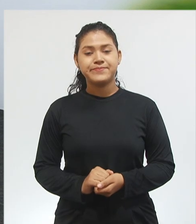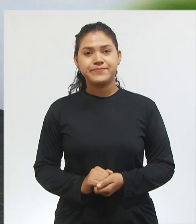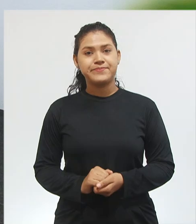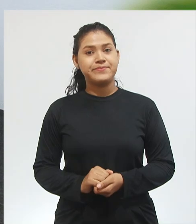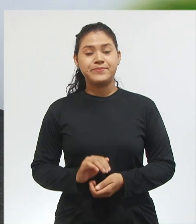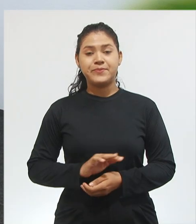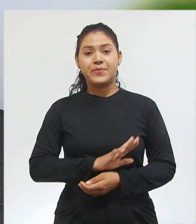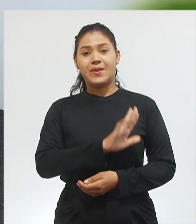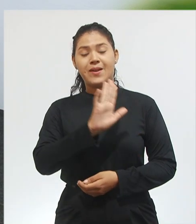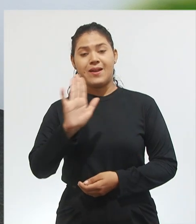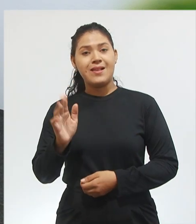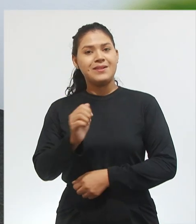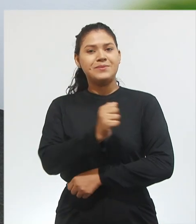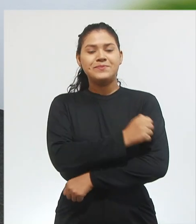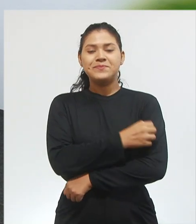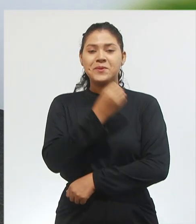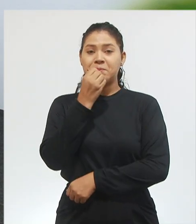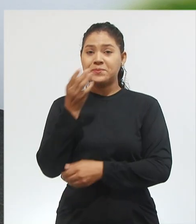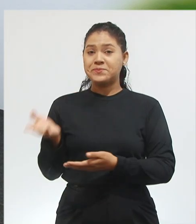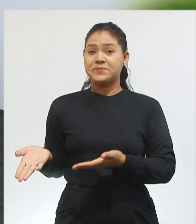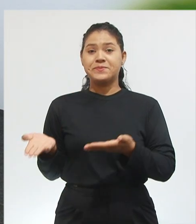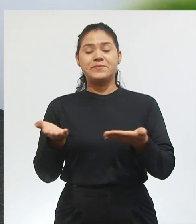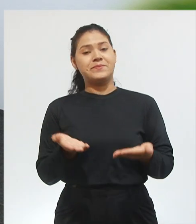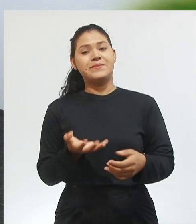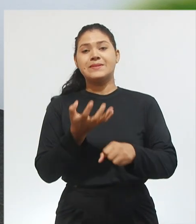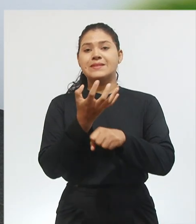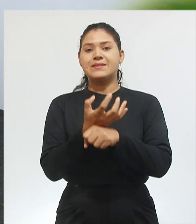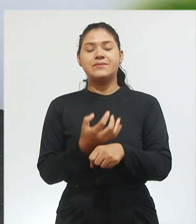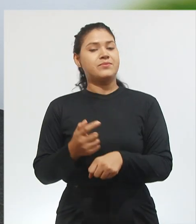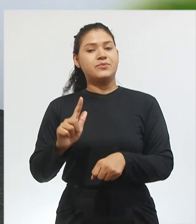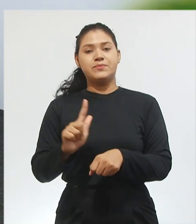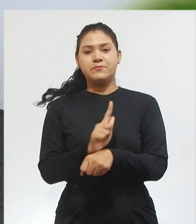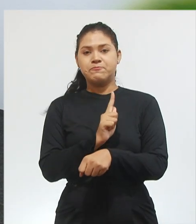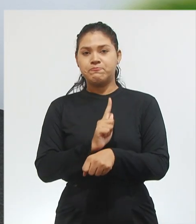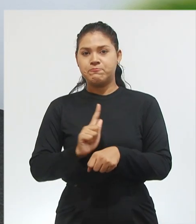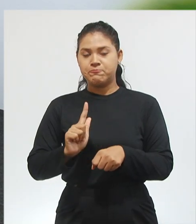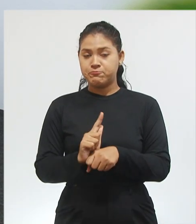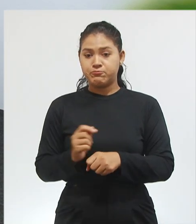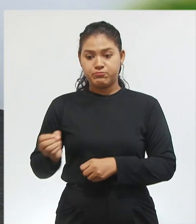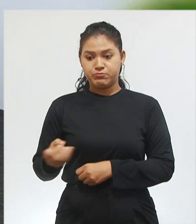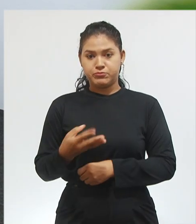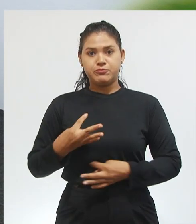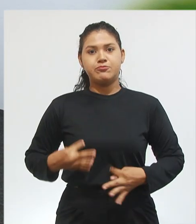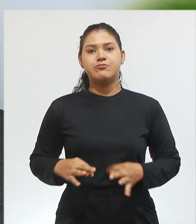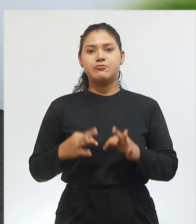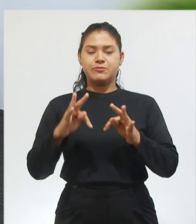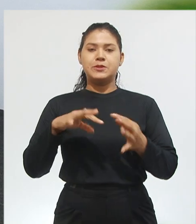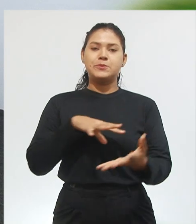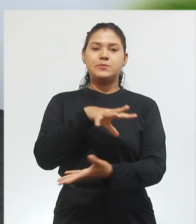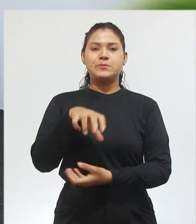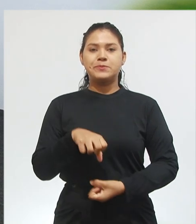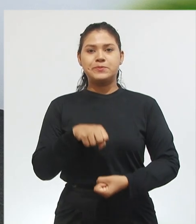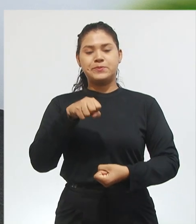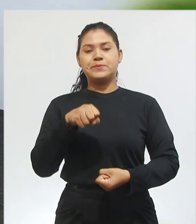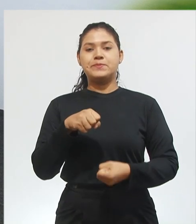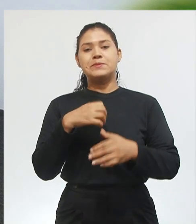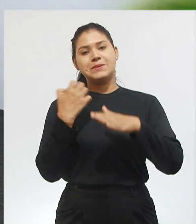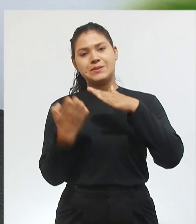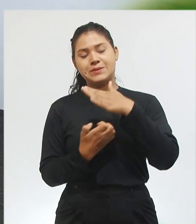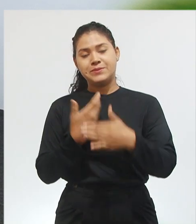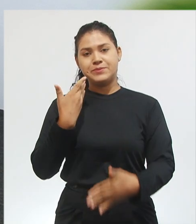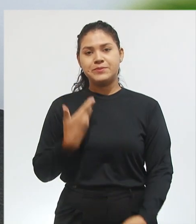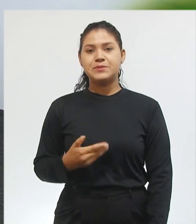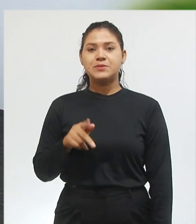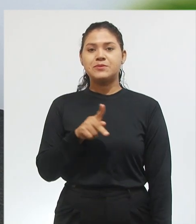Olá querido aluno seja bem-vindo à nossa disciplina de gestão de inovação e sustentabilidade Empresarial eu sou o professor